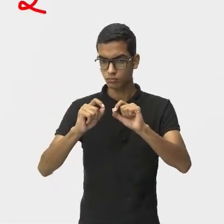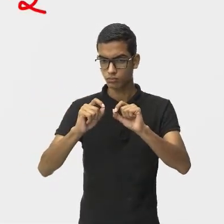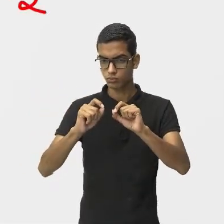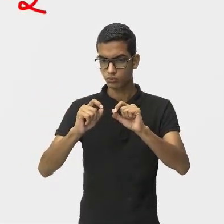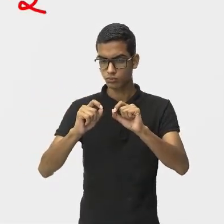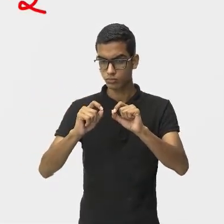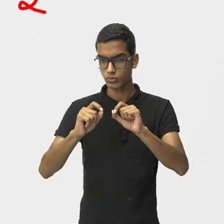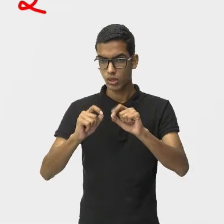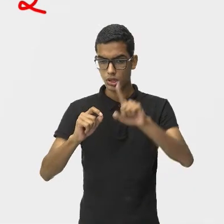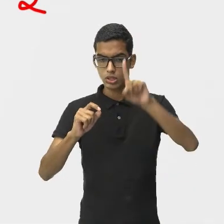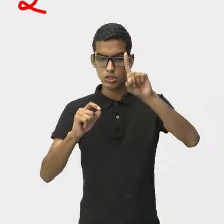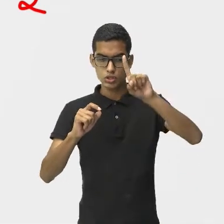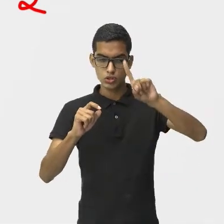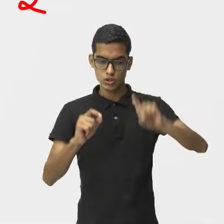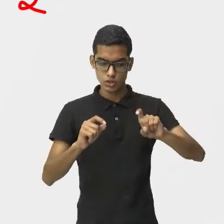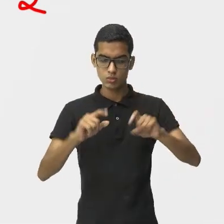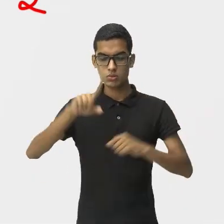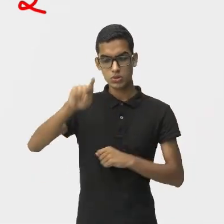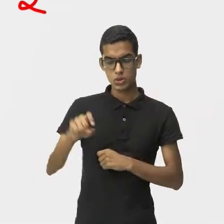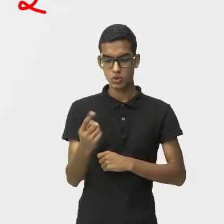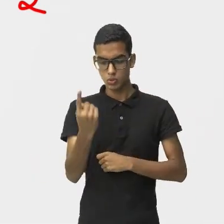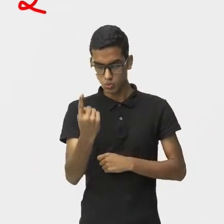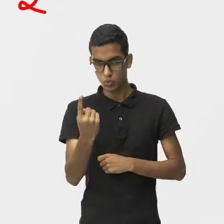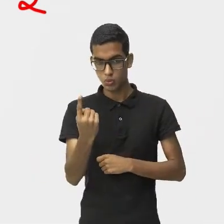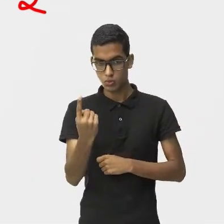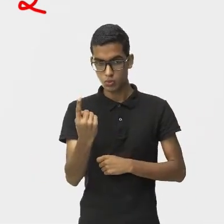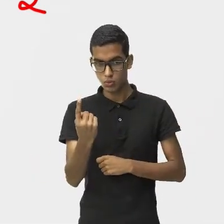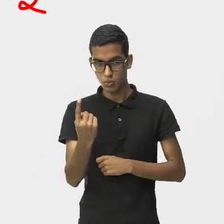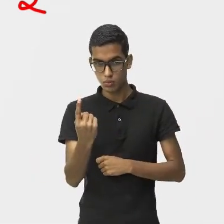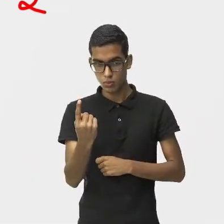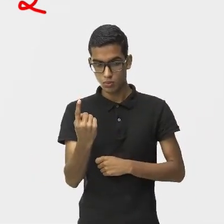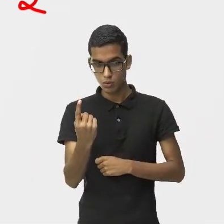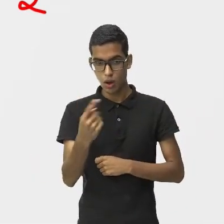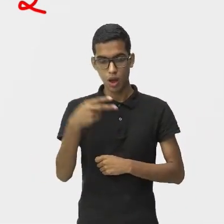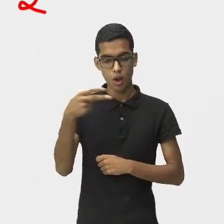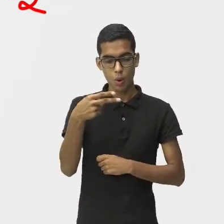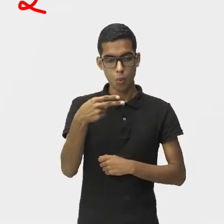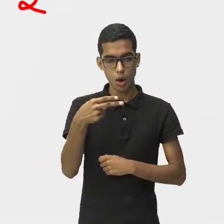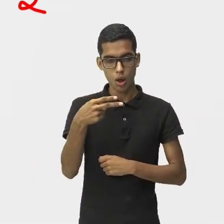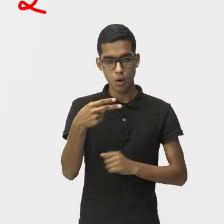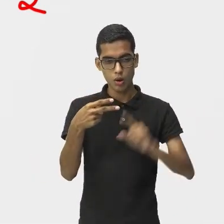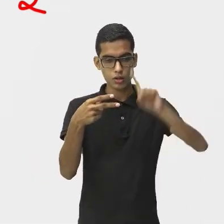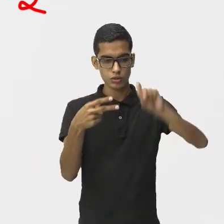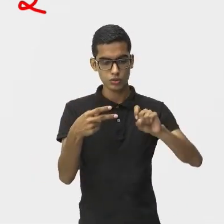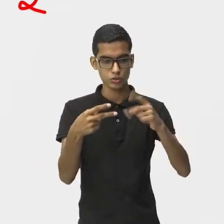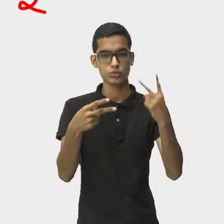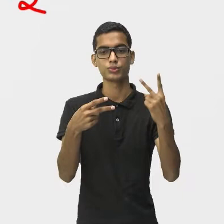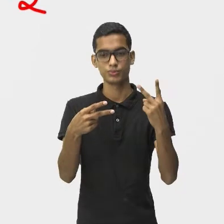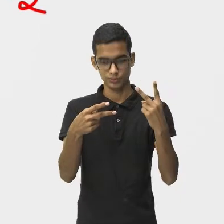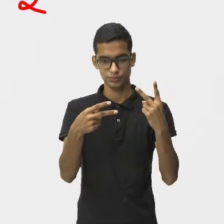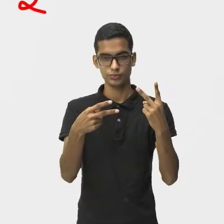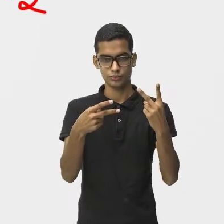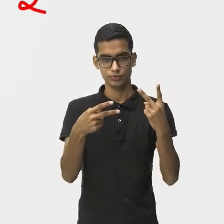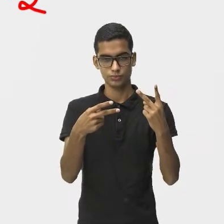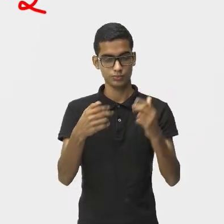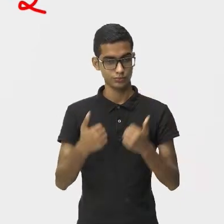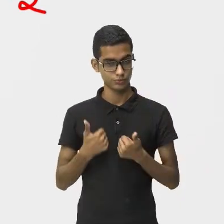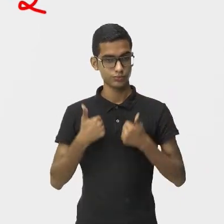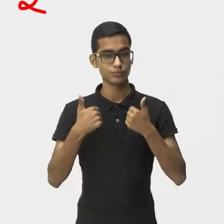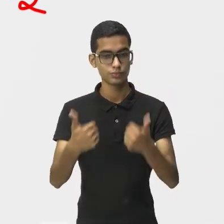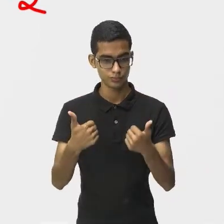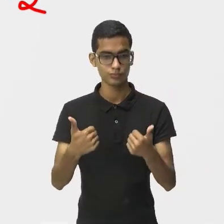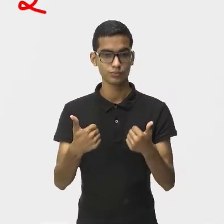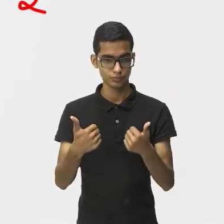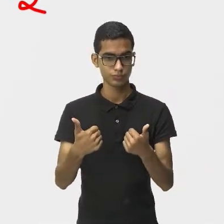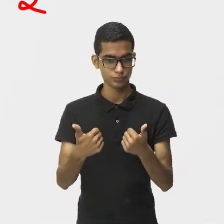ou seja, eu tenho a mesma resposta, tanto para x1 quanto para x2. Bacana? Esse é o caso em